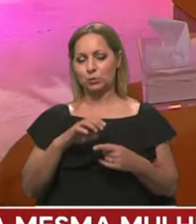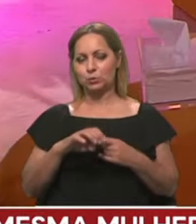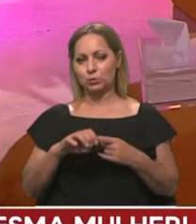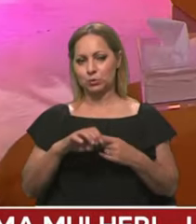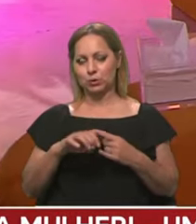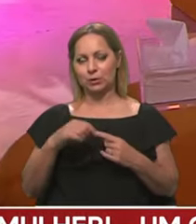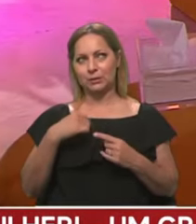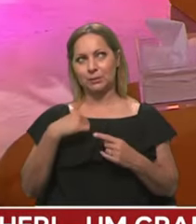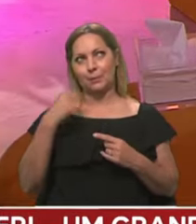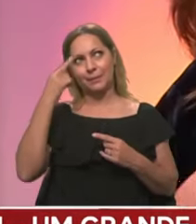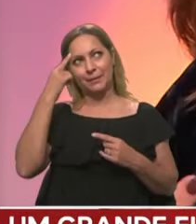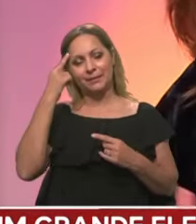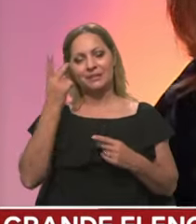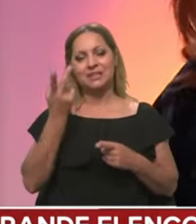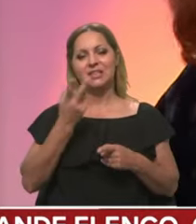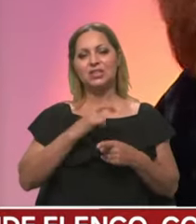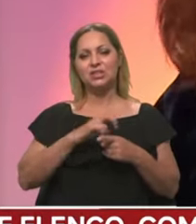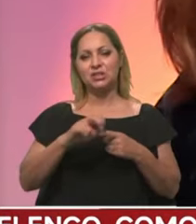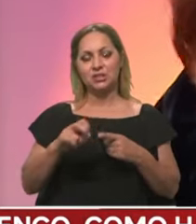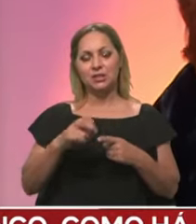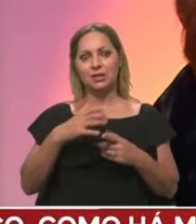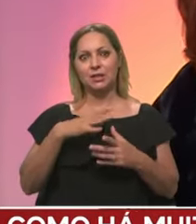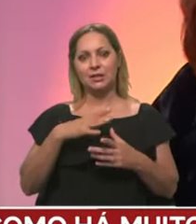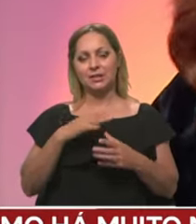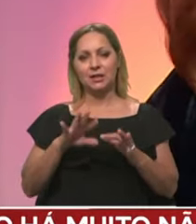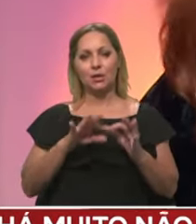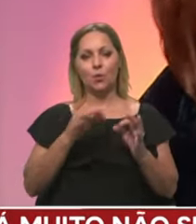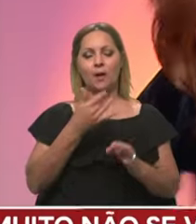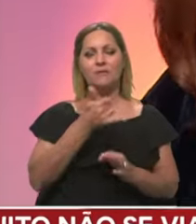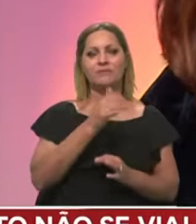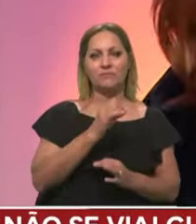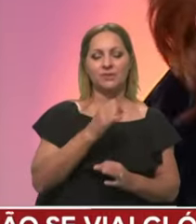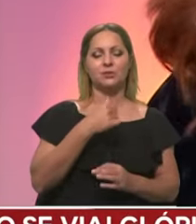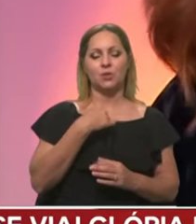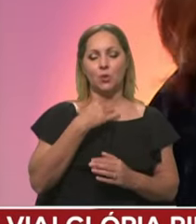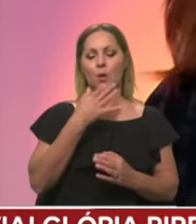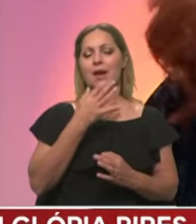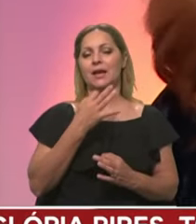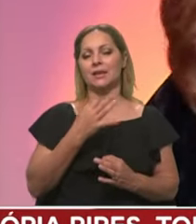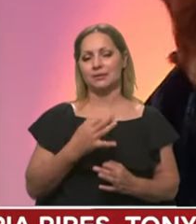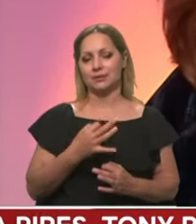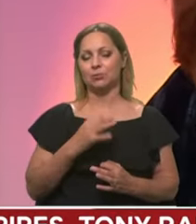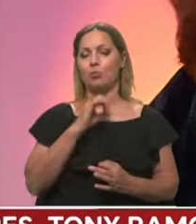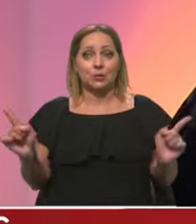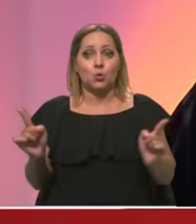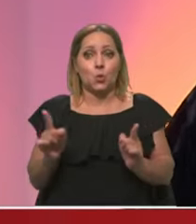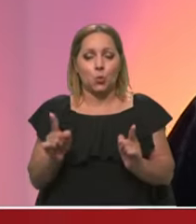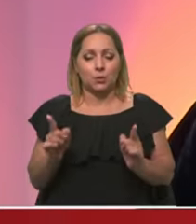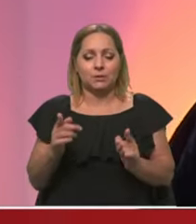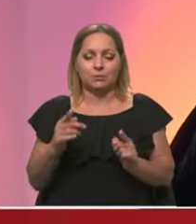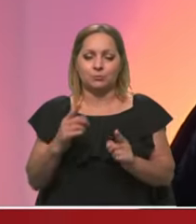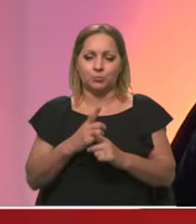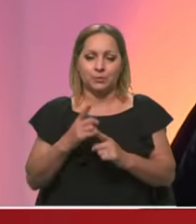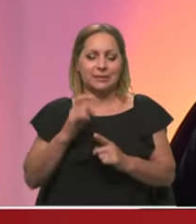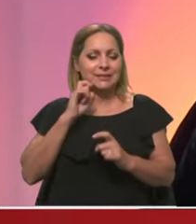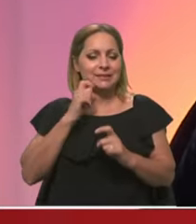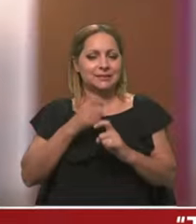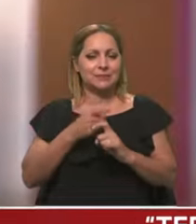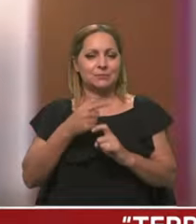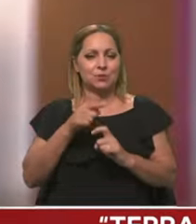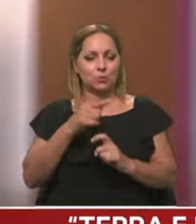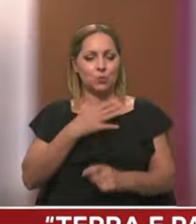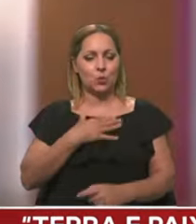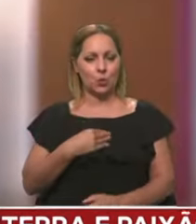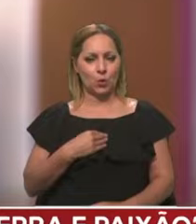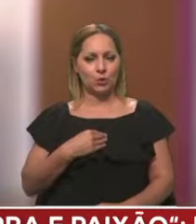energia e mesma vontade como se tivesse 20 anos eu continuo a acreditar que é possível Tu gostas da tua situação de